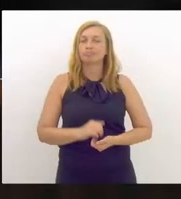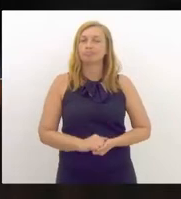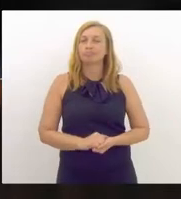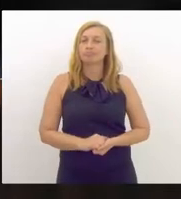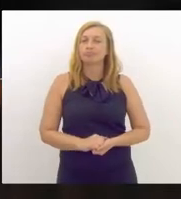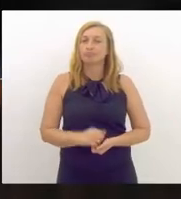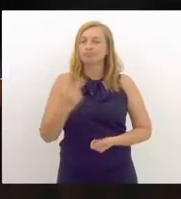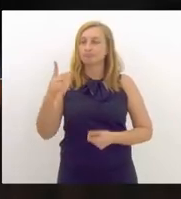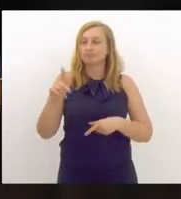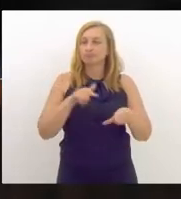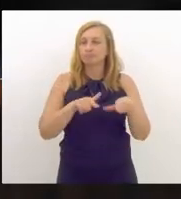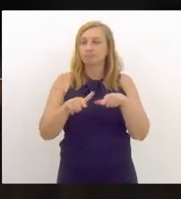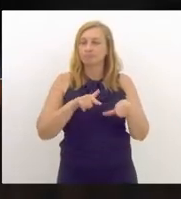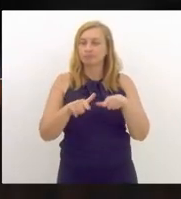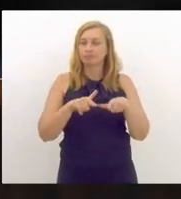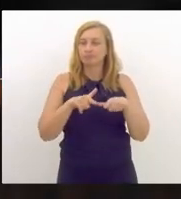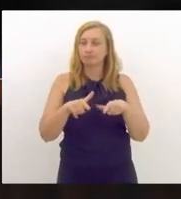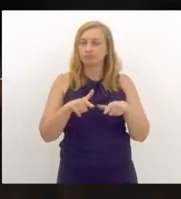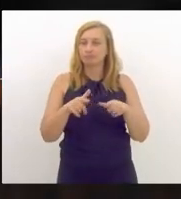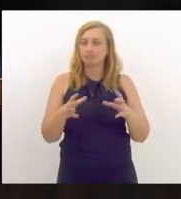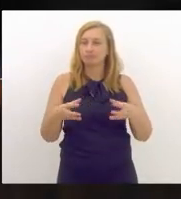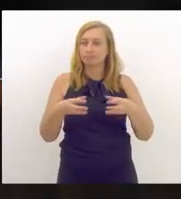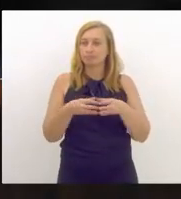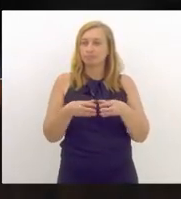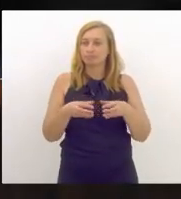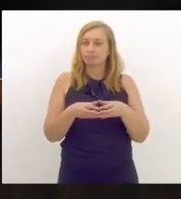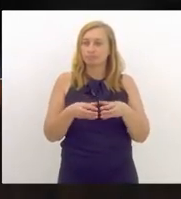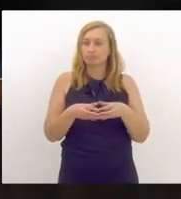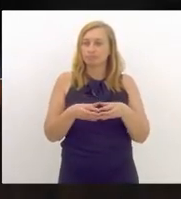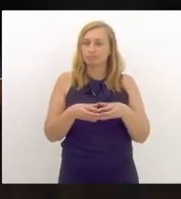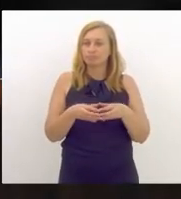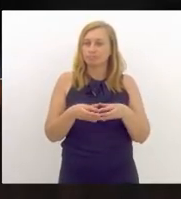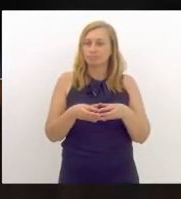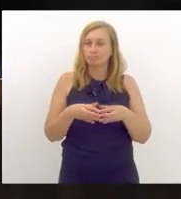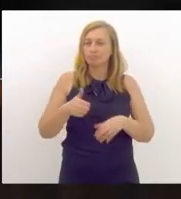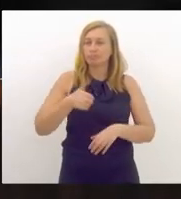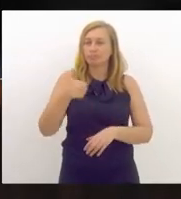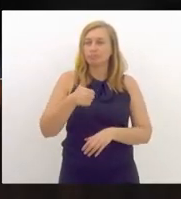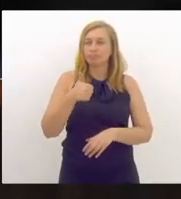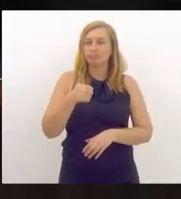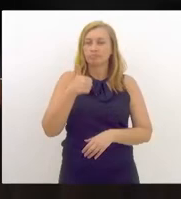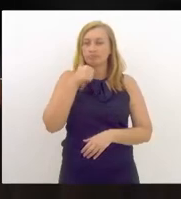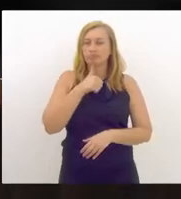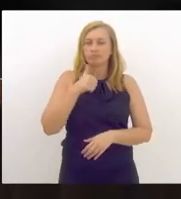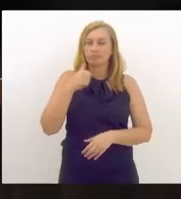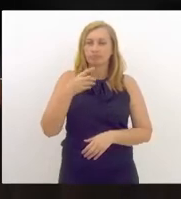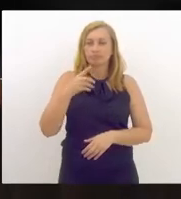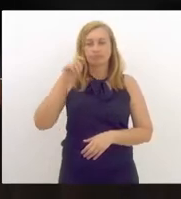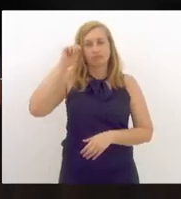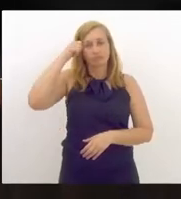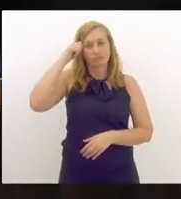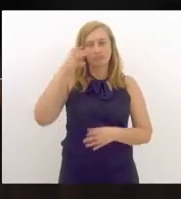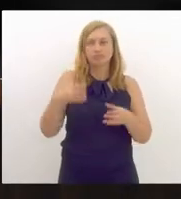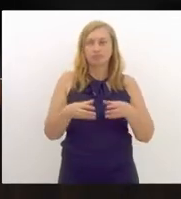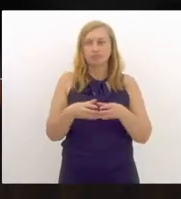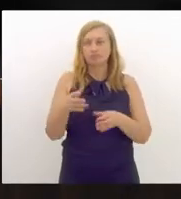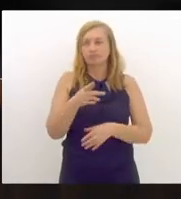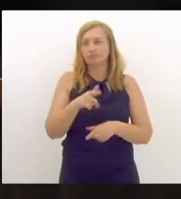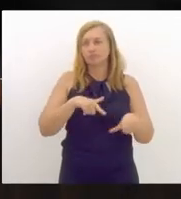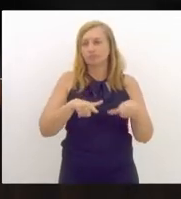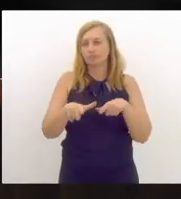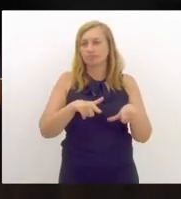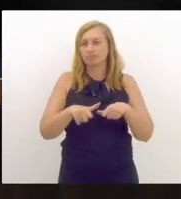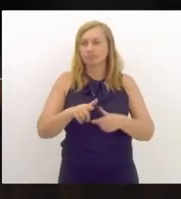seu trabalho nessa comissão sendo a primeira mulher negra a presidia a comissão do trabalho